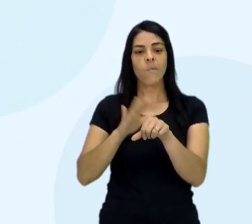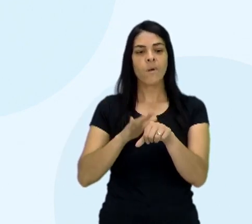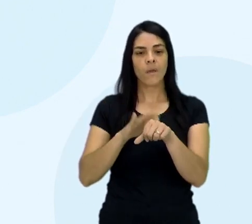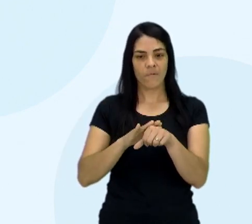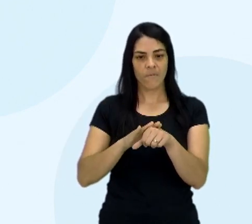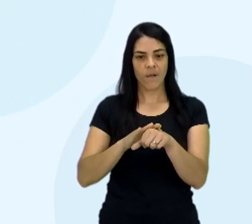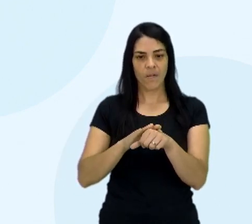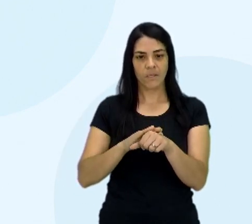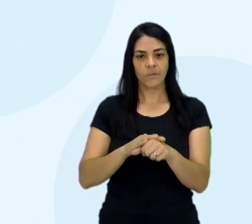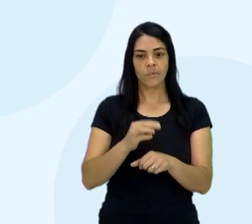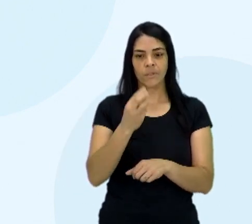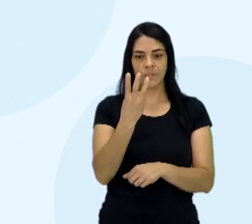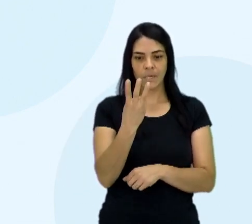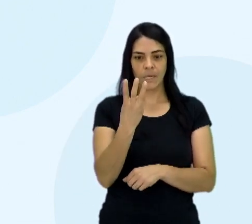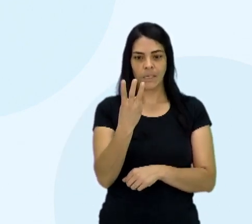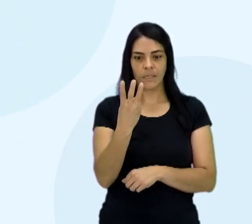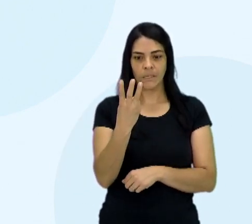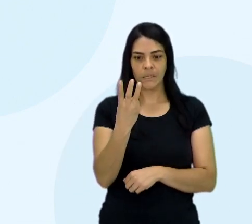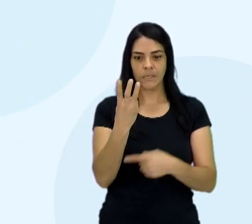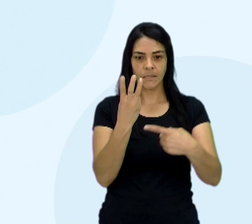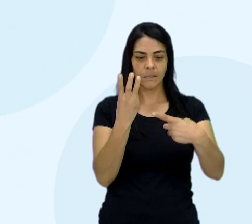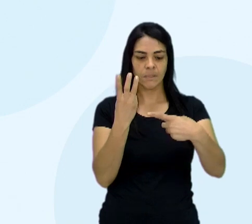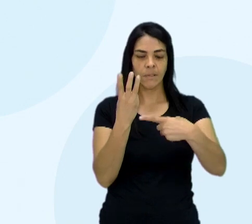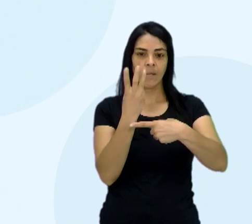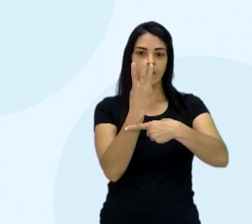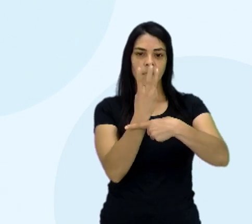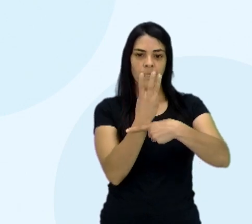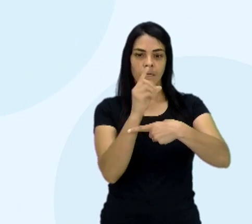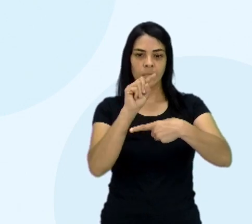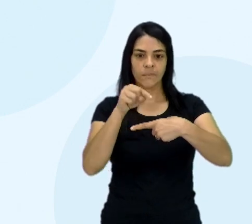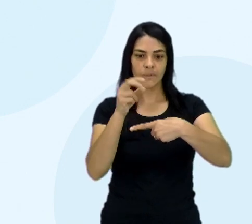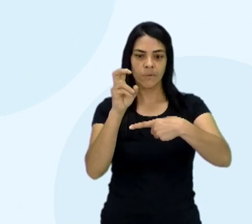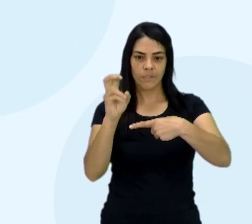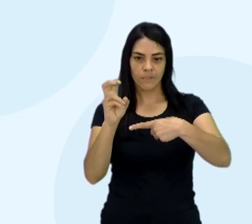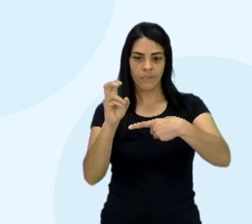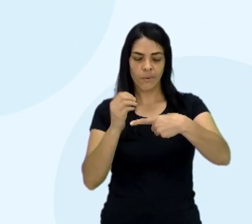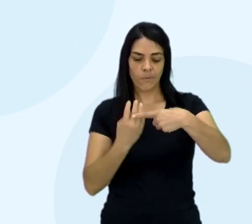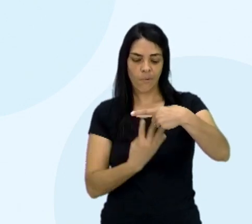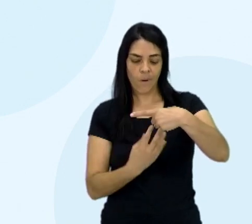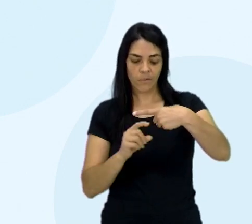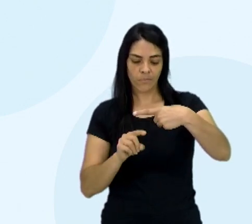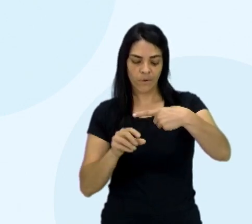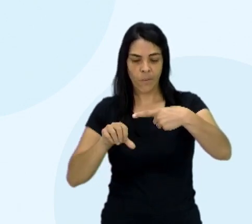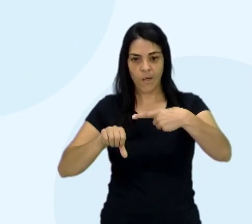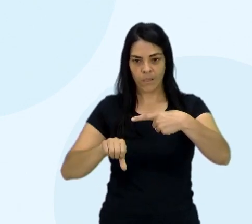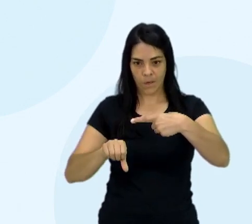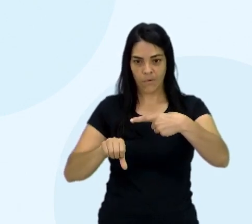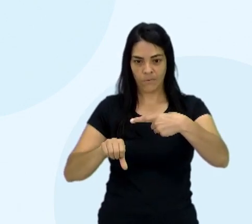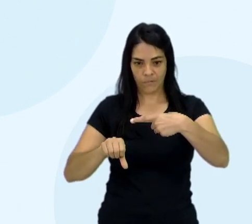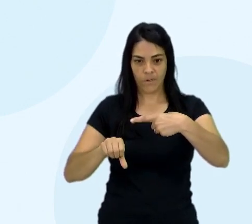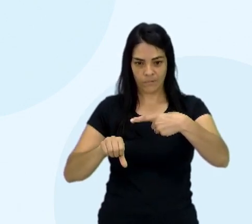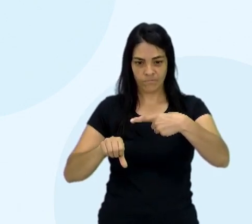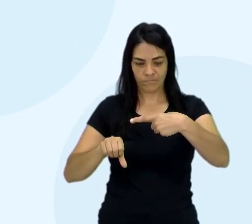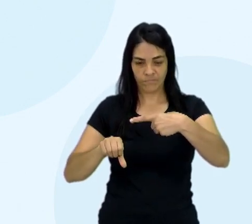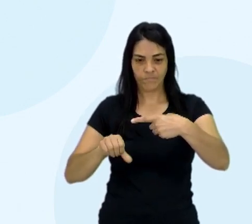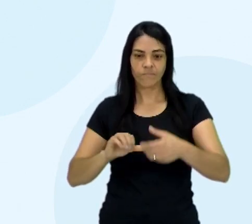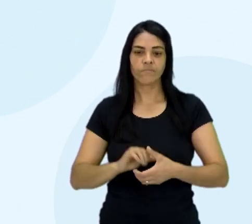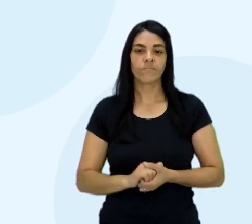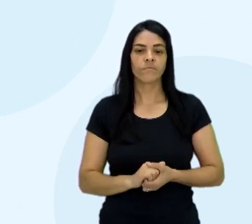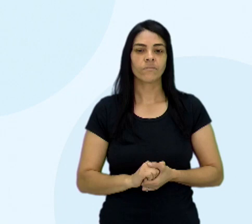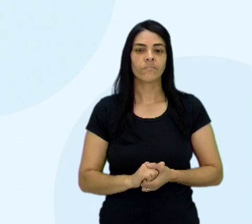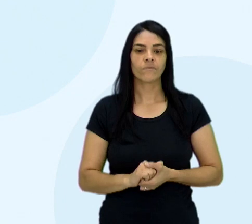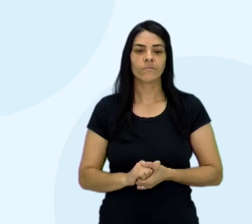3,5 dividido por 4,9. Pelo teorema de Tales, porque isso aqui é paralelo,